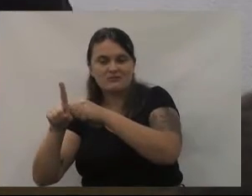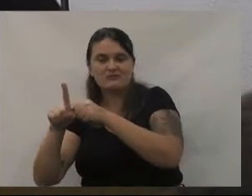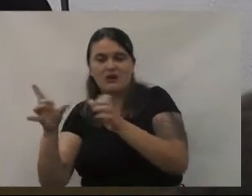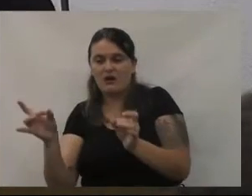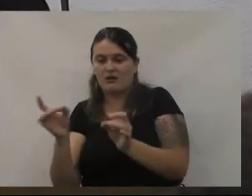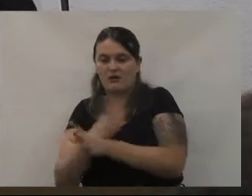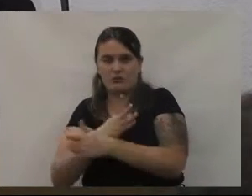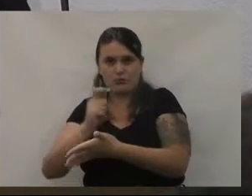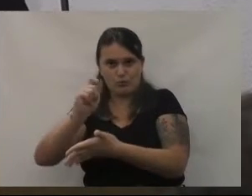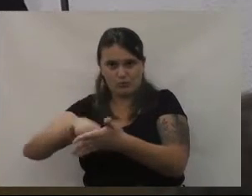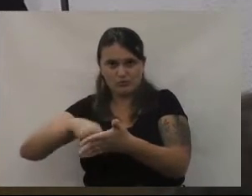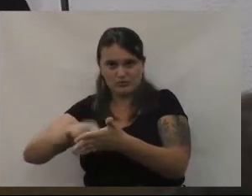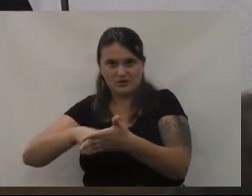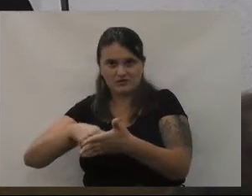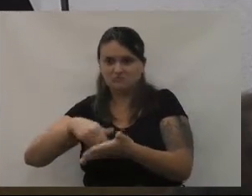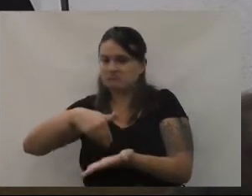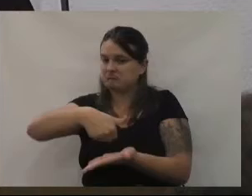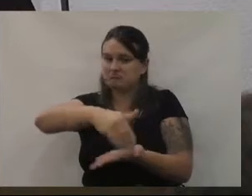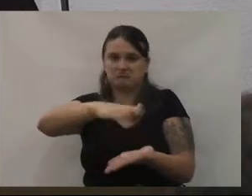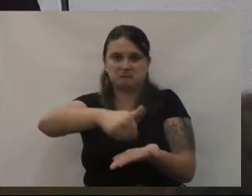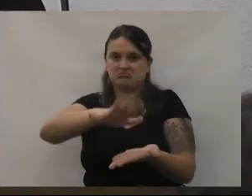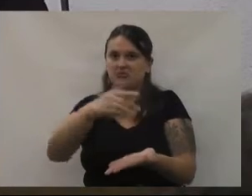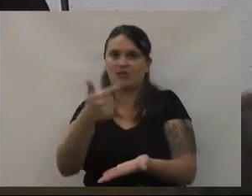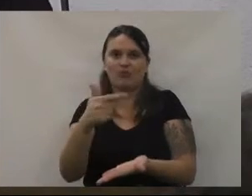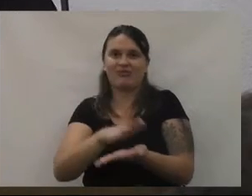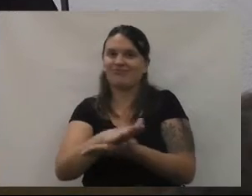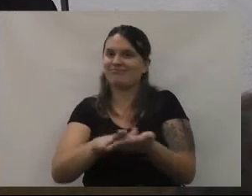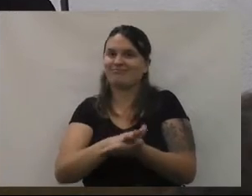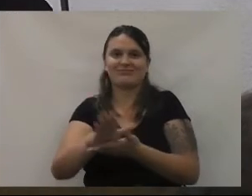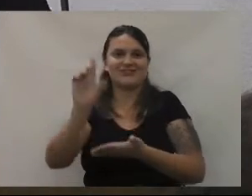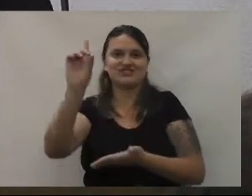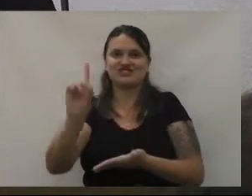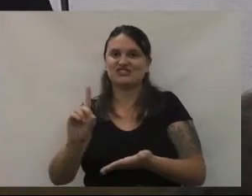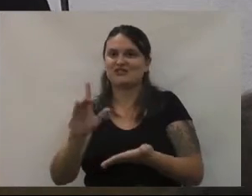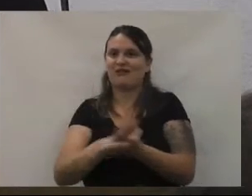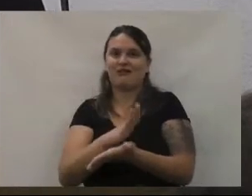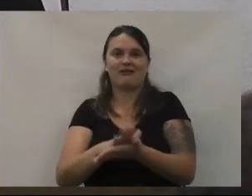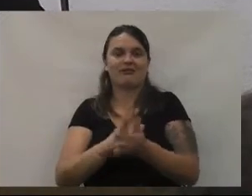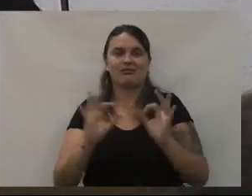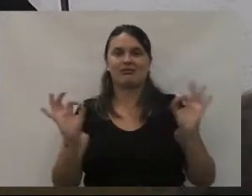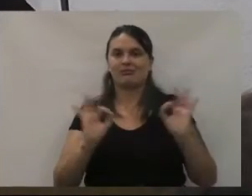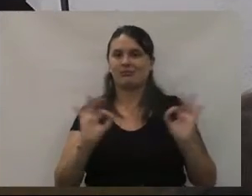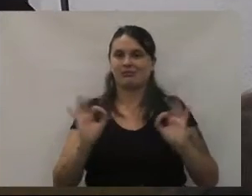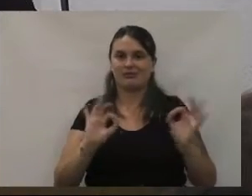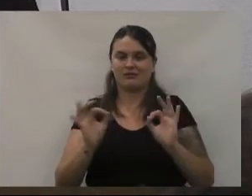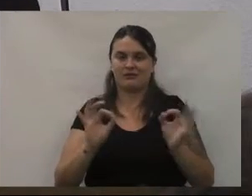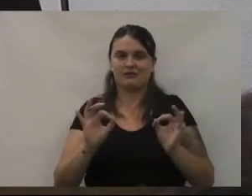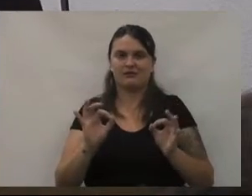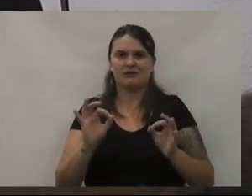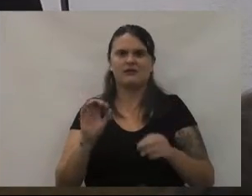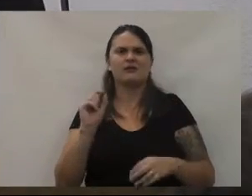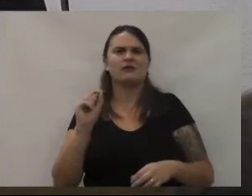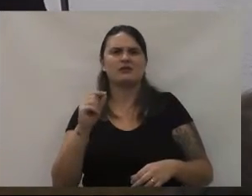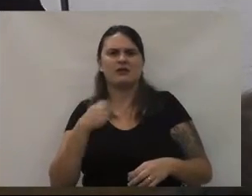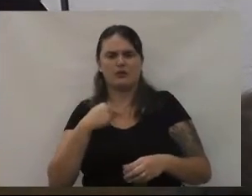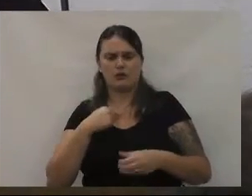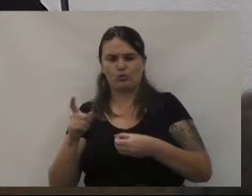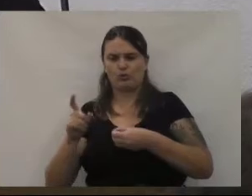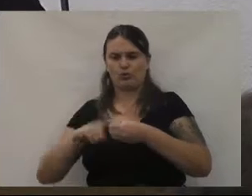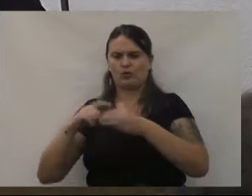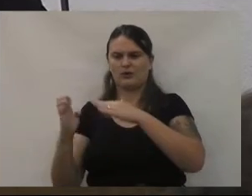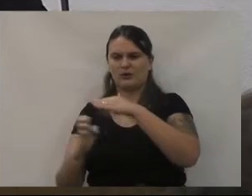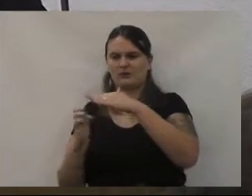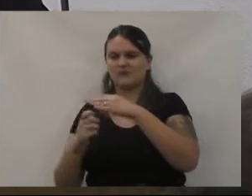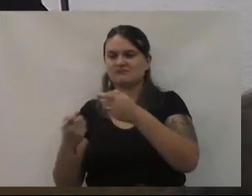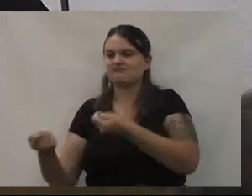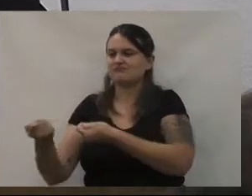terminado o concurso, demitiria ele sem maiores gastos, e daí eu, dono da minha empresa, ia negociar